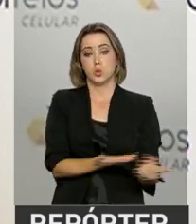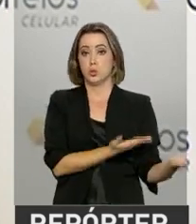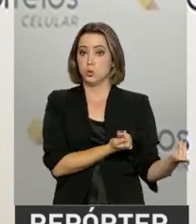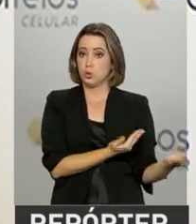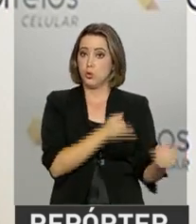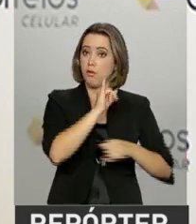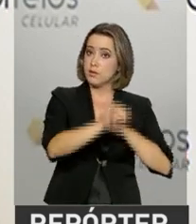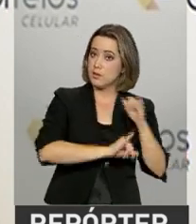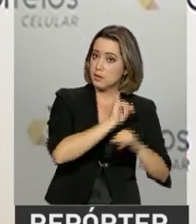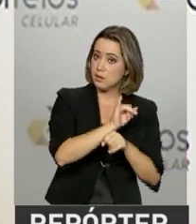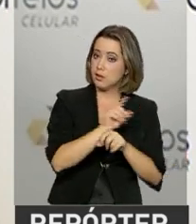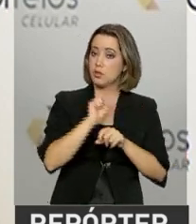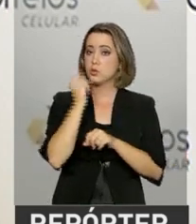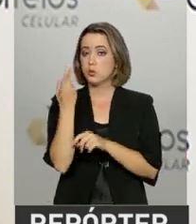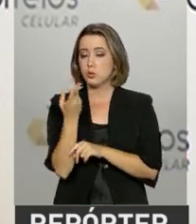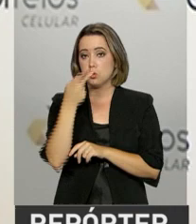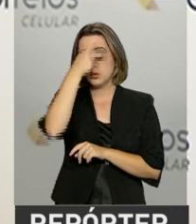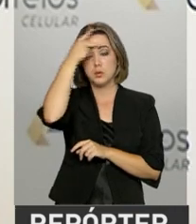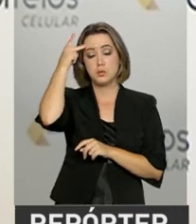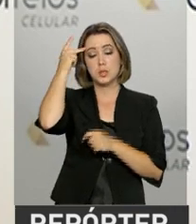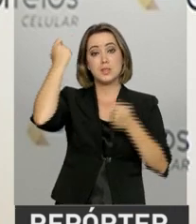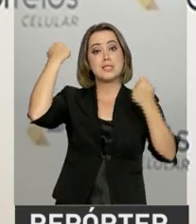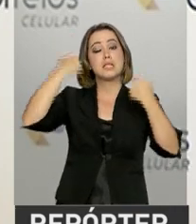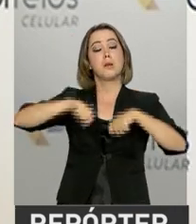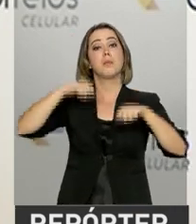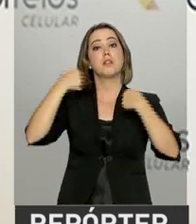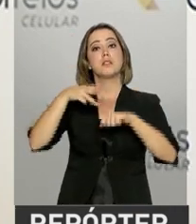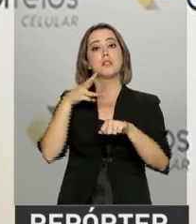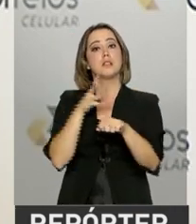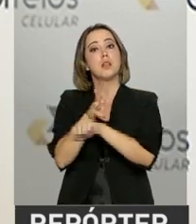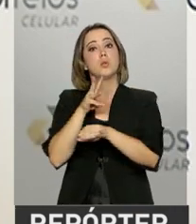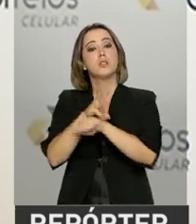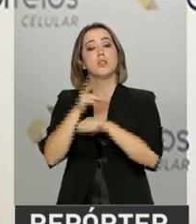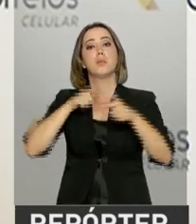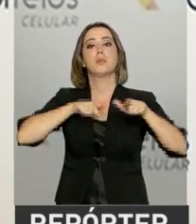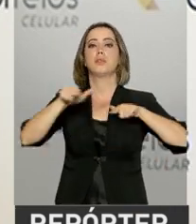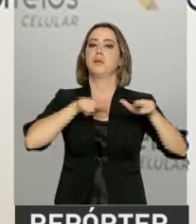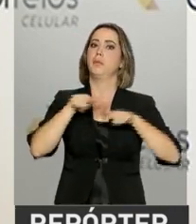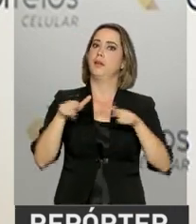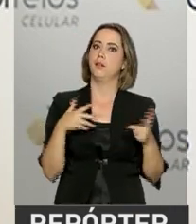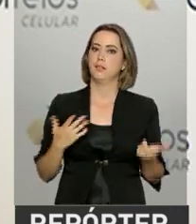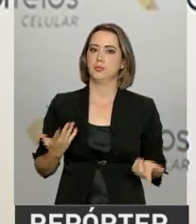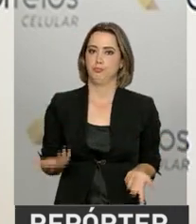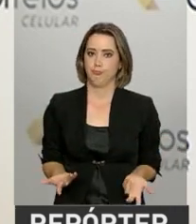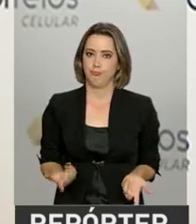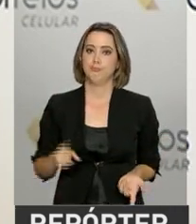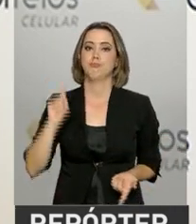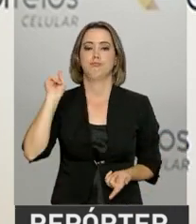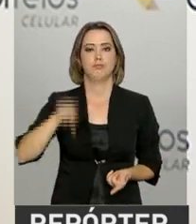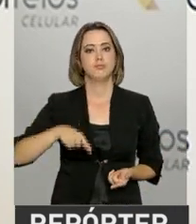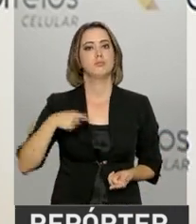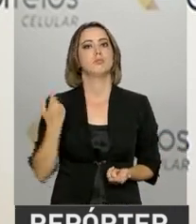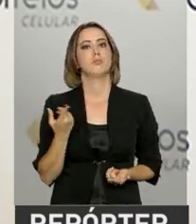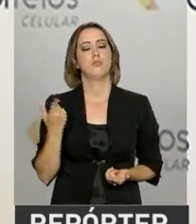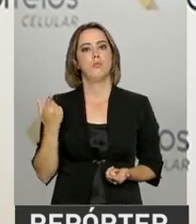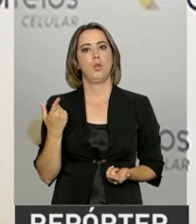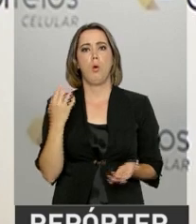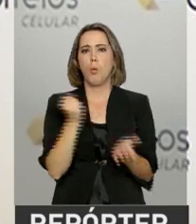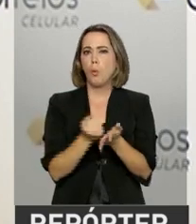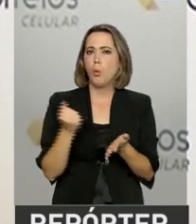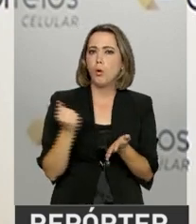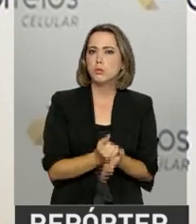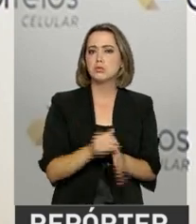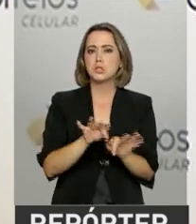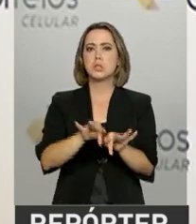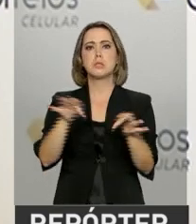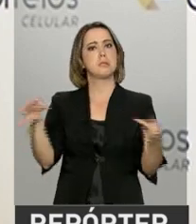estão na internet quer sejam daqueles que dependem do WhatsApp para trabalhar então realmente é um plano